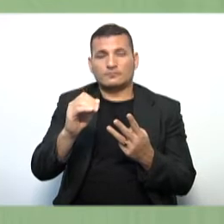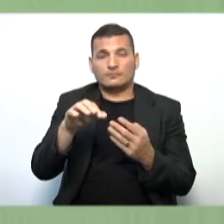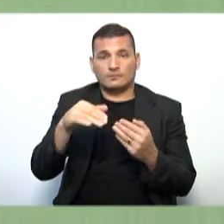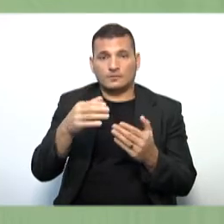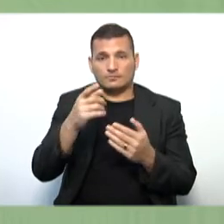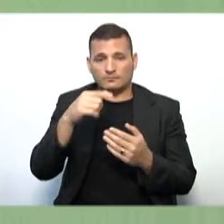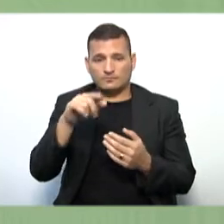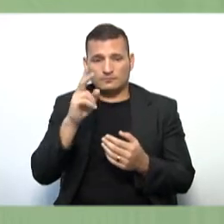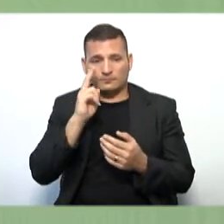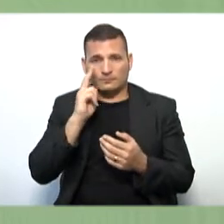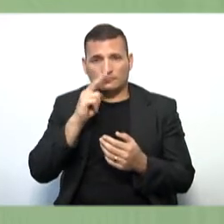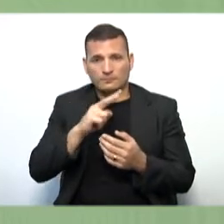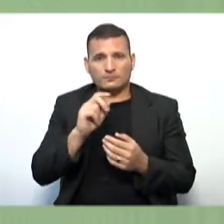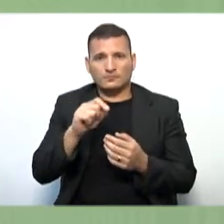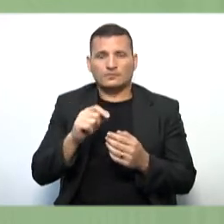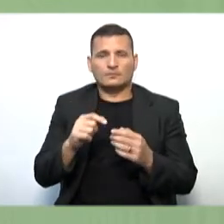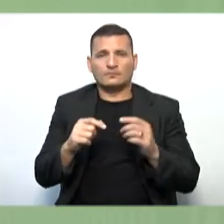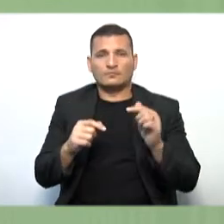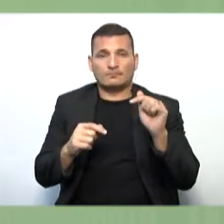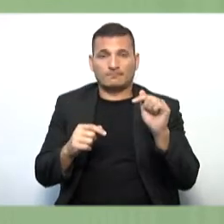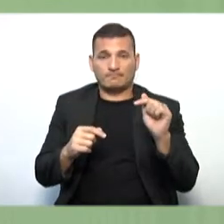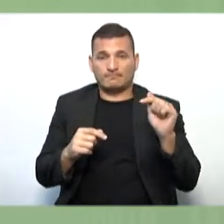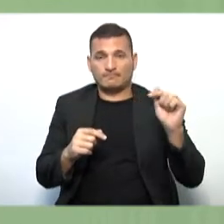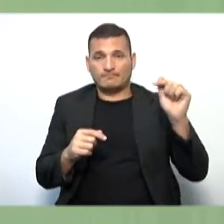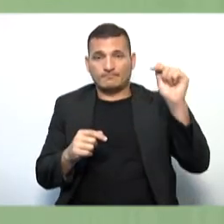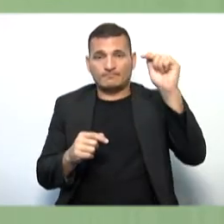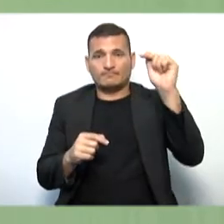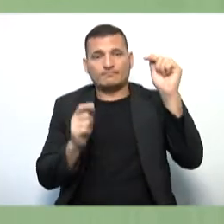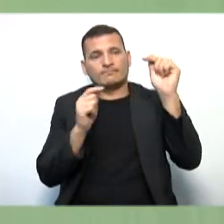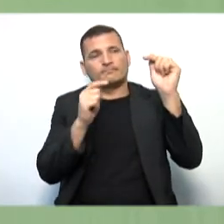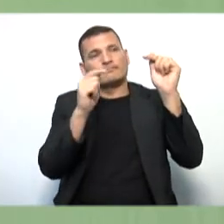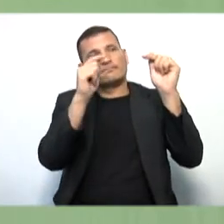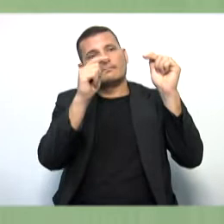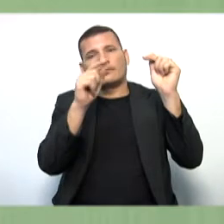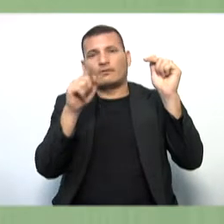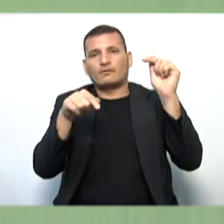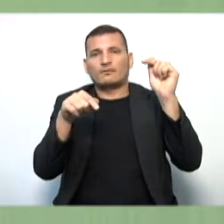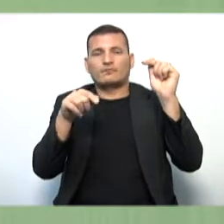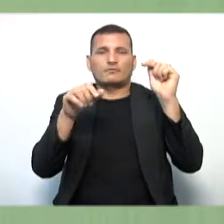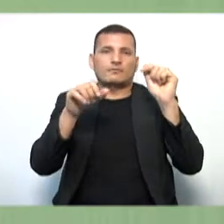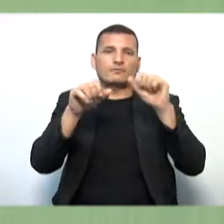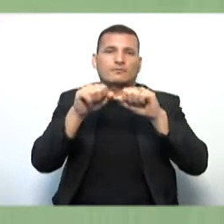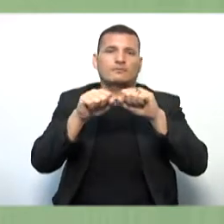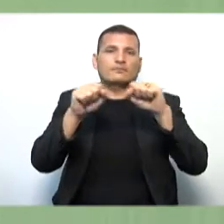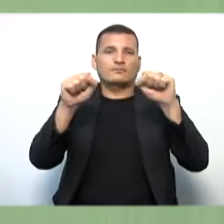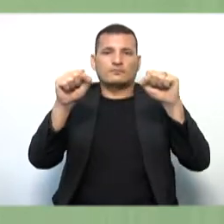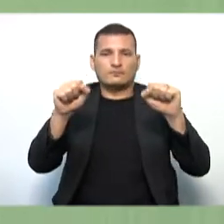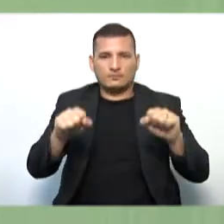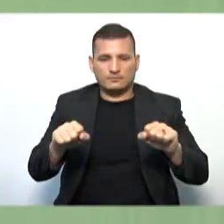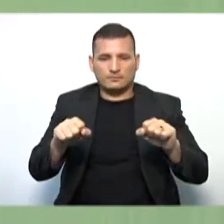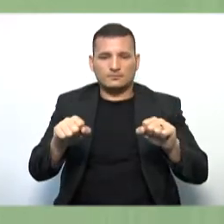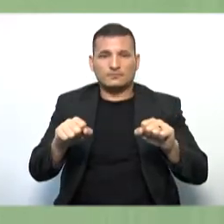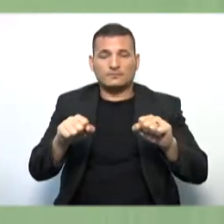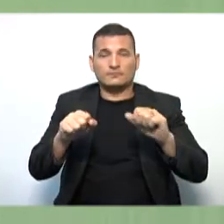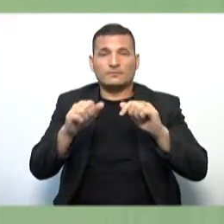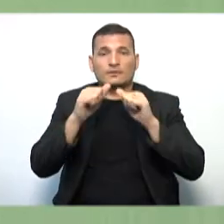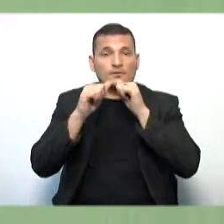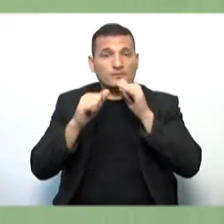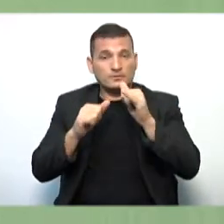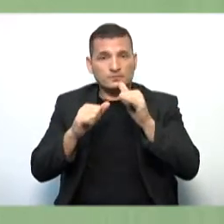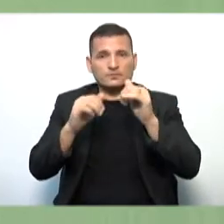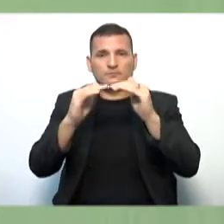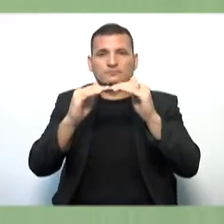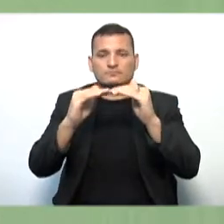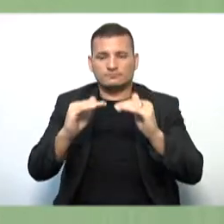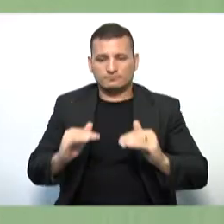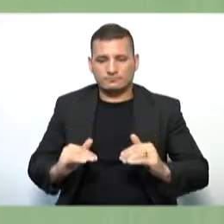daqui até aqui nós estamos falando dos nossos softwares. E quando a gente vem para baixo, em linguagem de